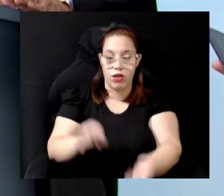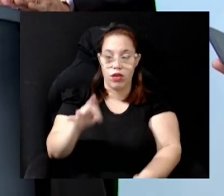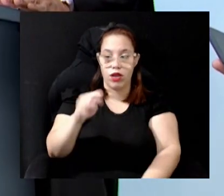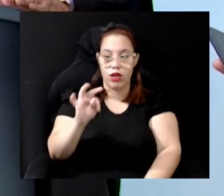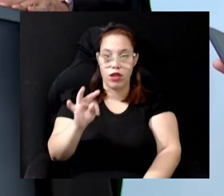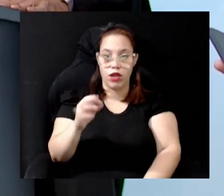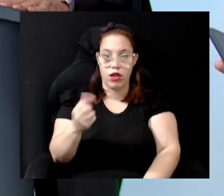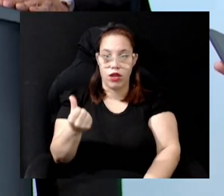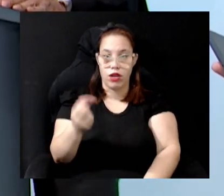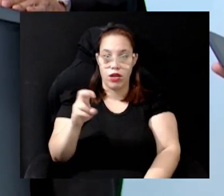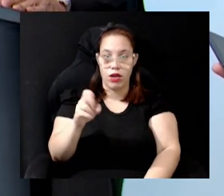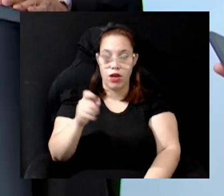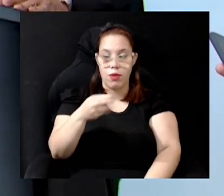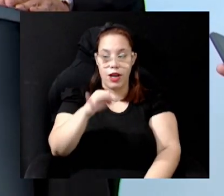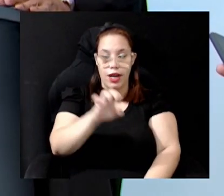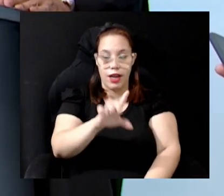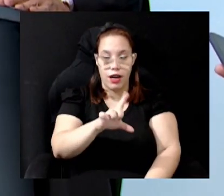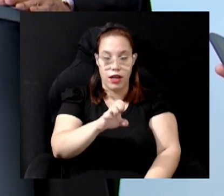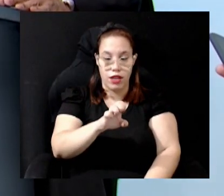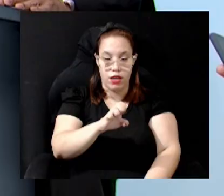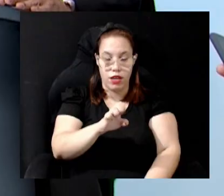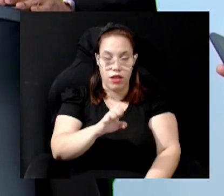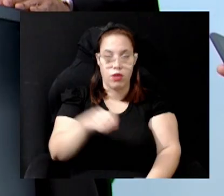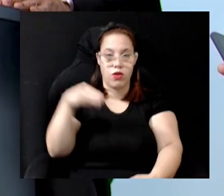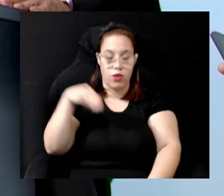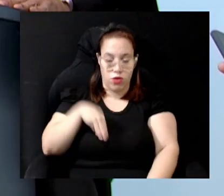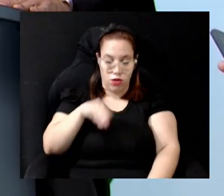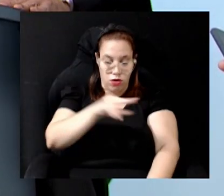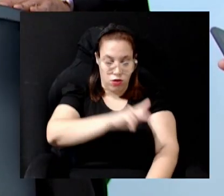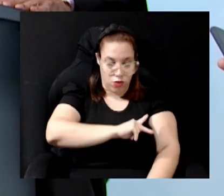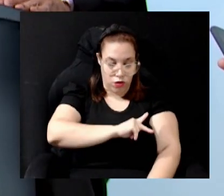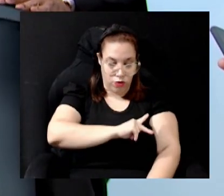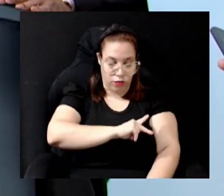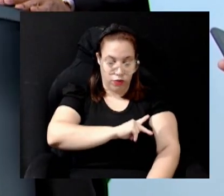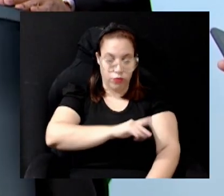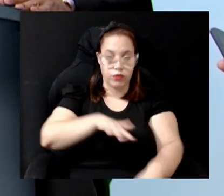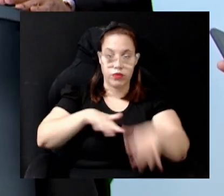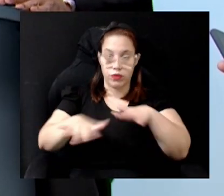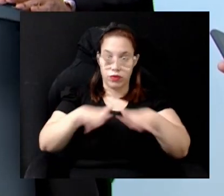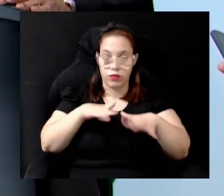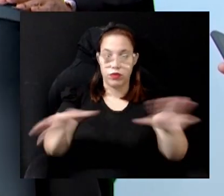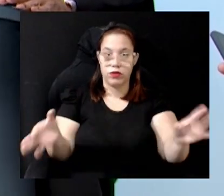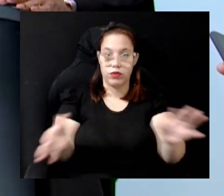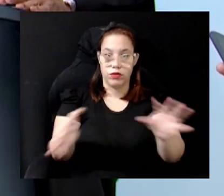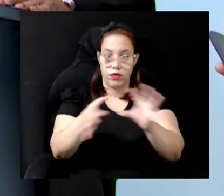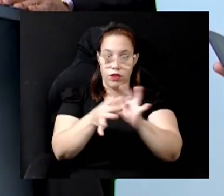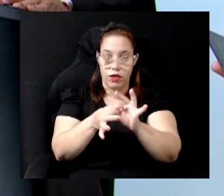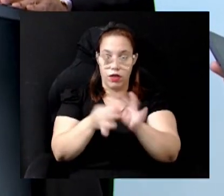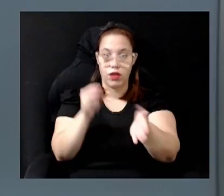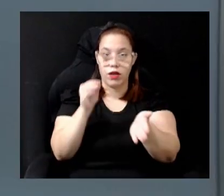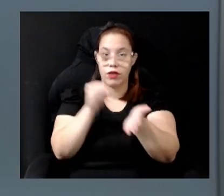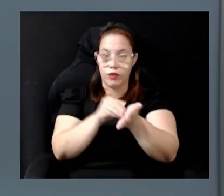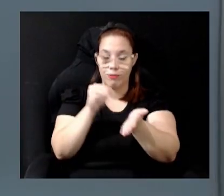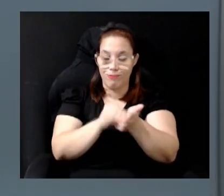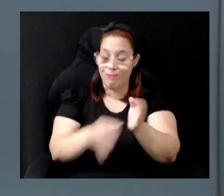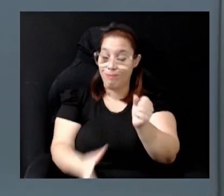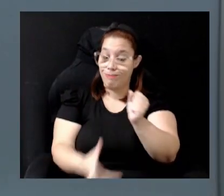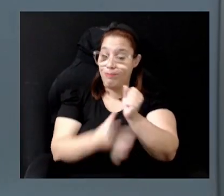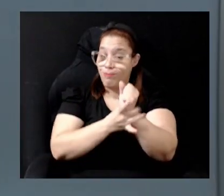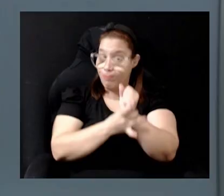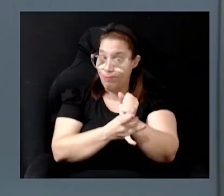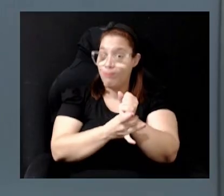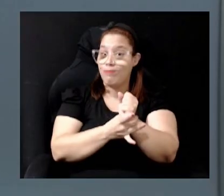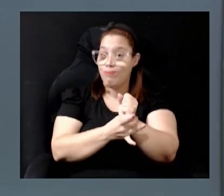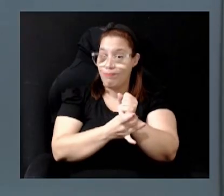Pirelli Pneus e o Ministério Público, fruto de uma ação coletiva por falta de segurança do trabalho. Houve uma disputa